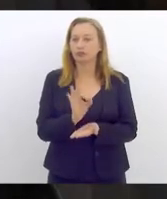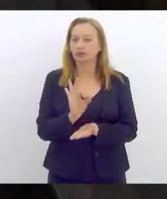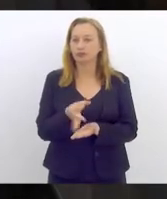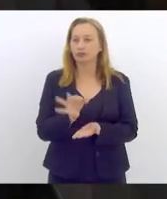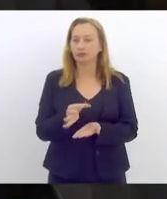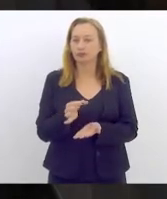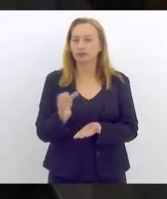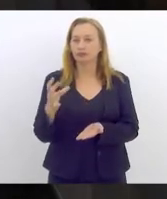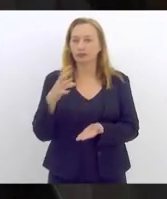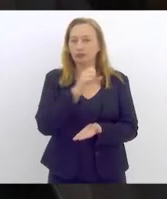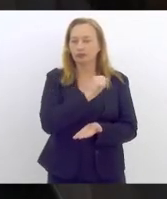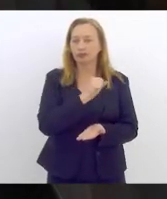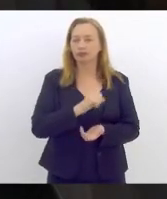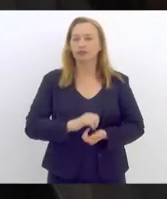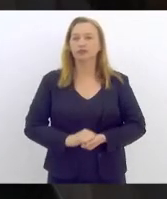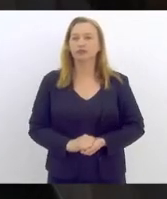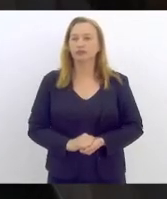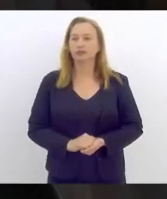rápida